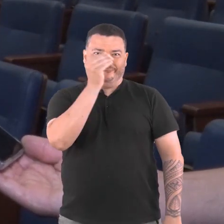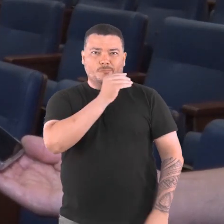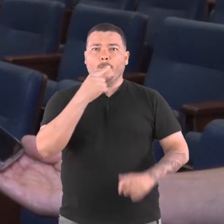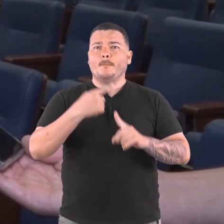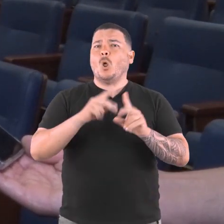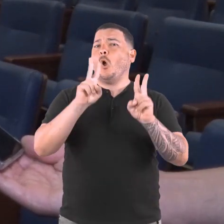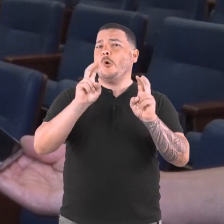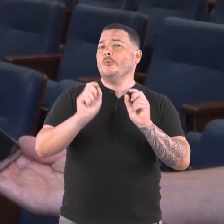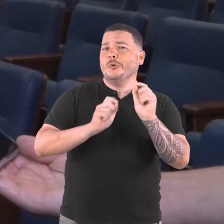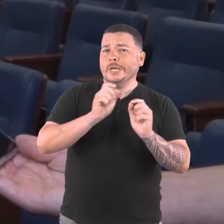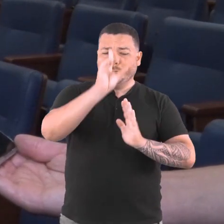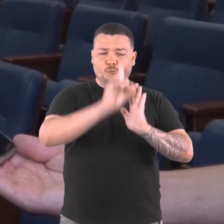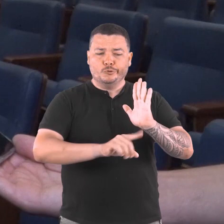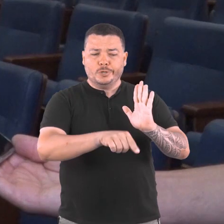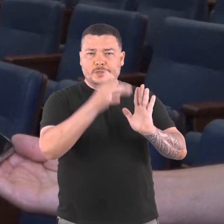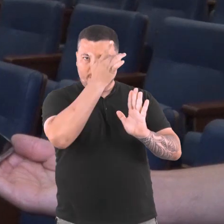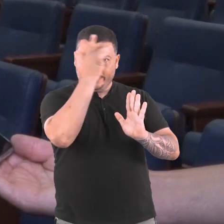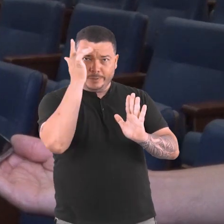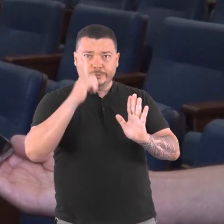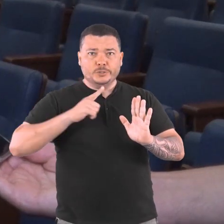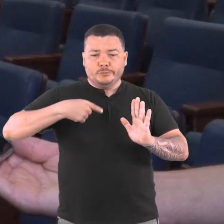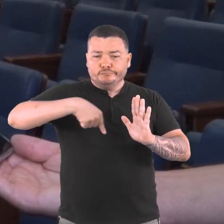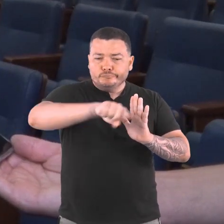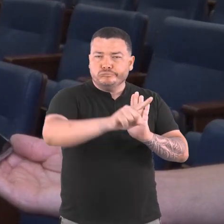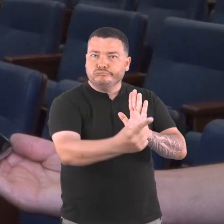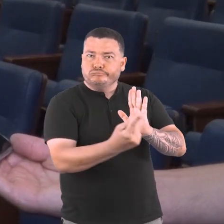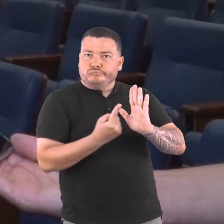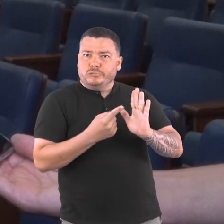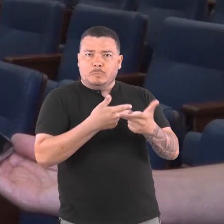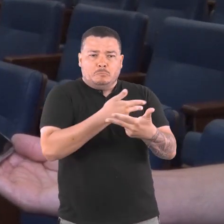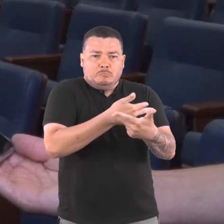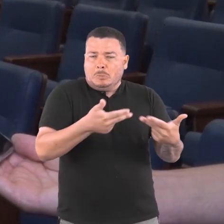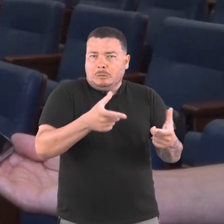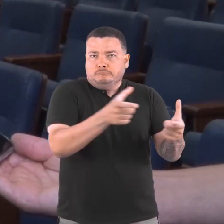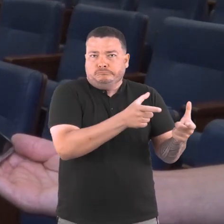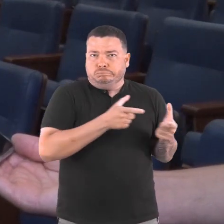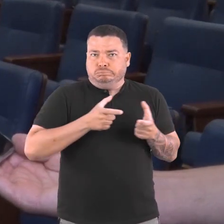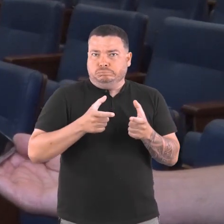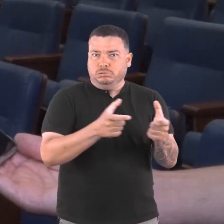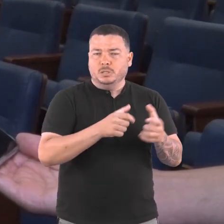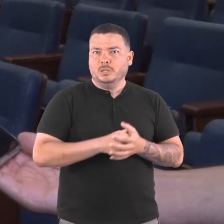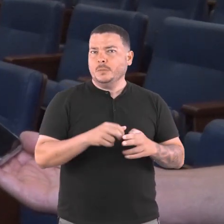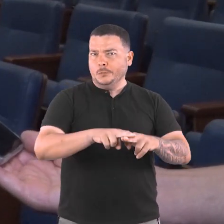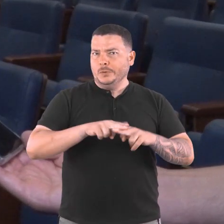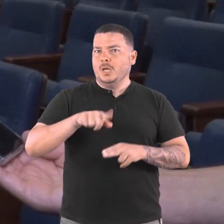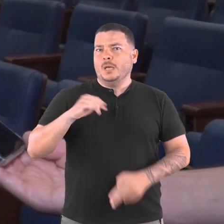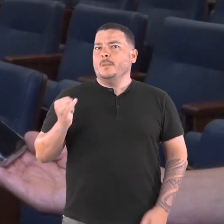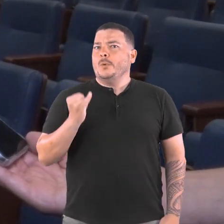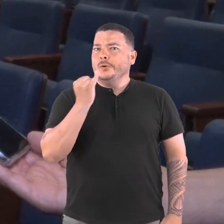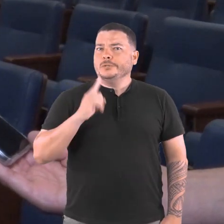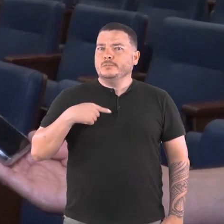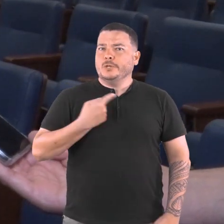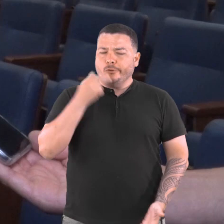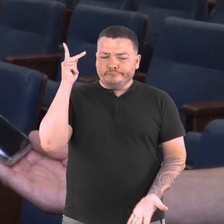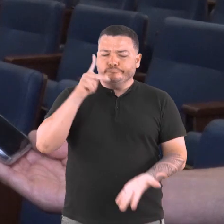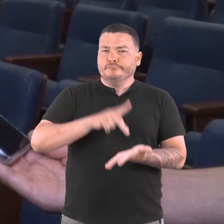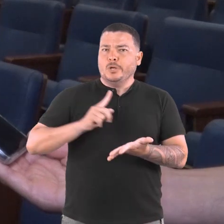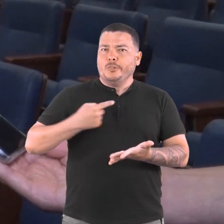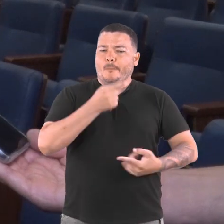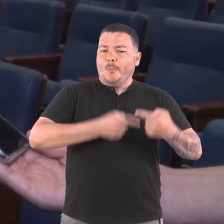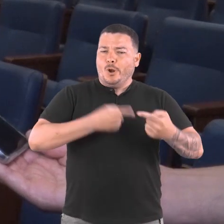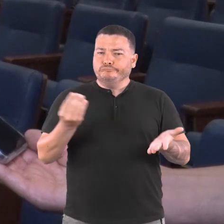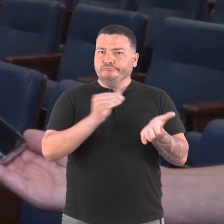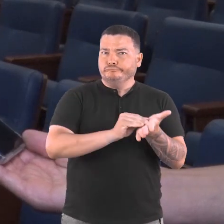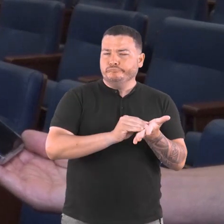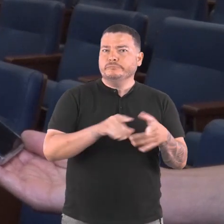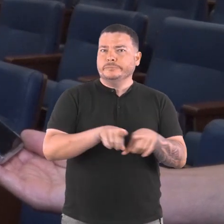pouco fragilizada em relação ao direito da pessoa de ir e vir para qualquer espaço, né? Então, é extremamente importante a gente estabelecer